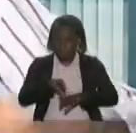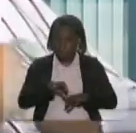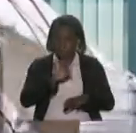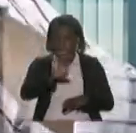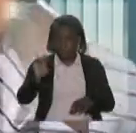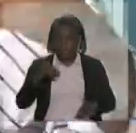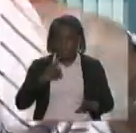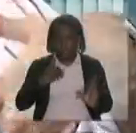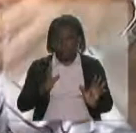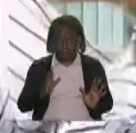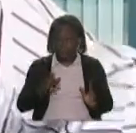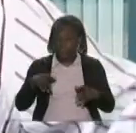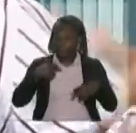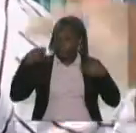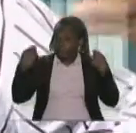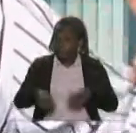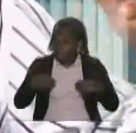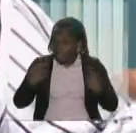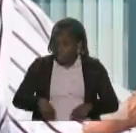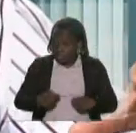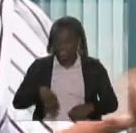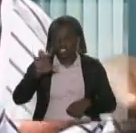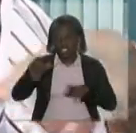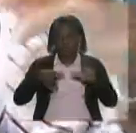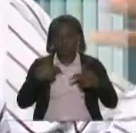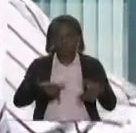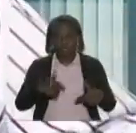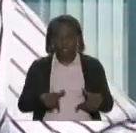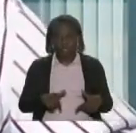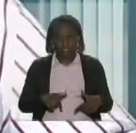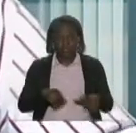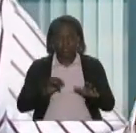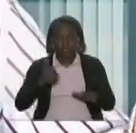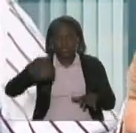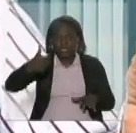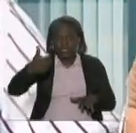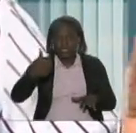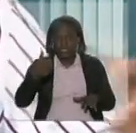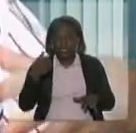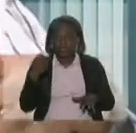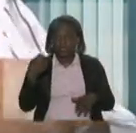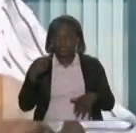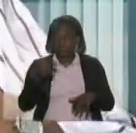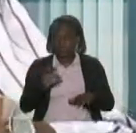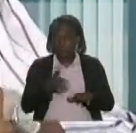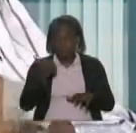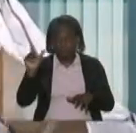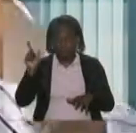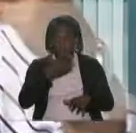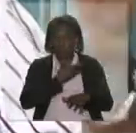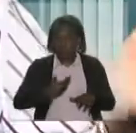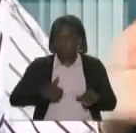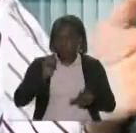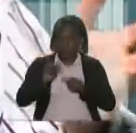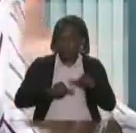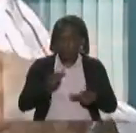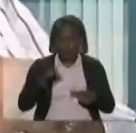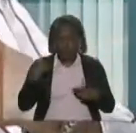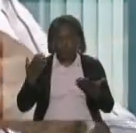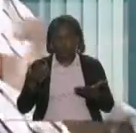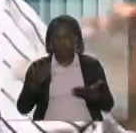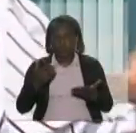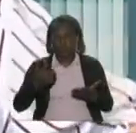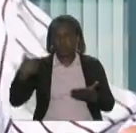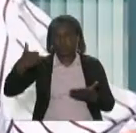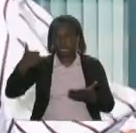quando tinha demanda trabalhava então quando a prioridade saía dali porque mudou o governo ou a prioridade do